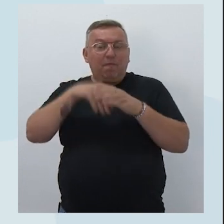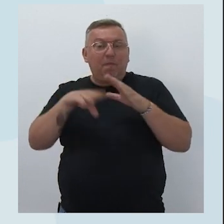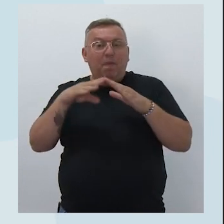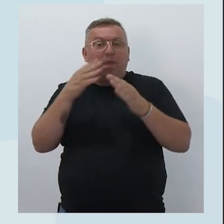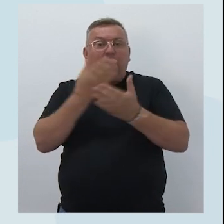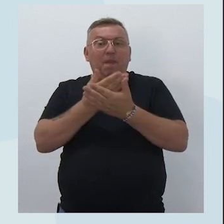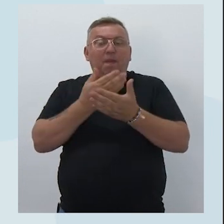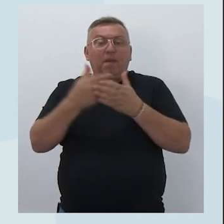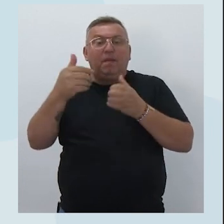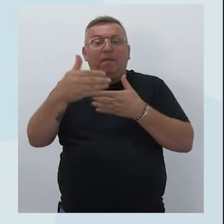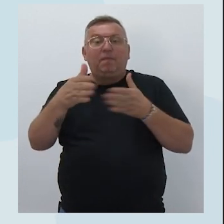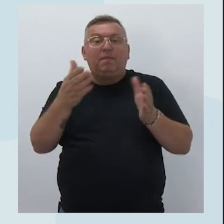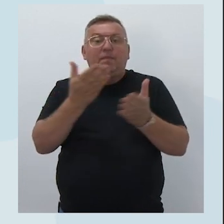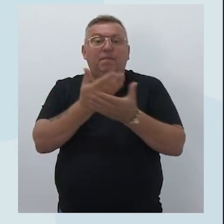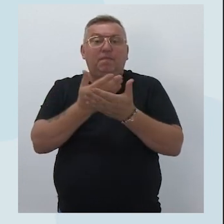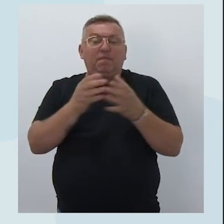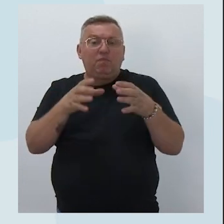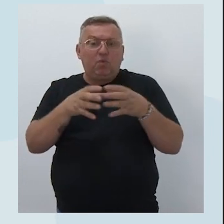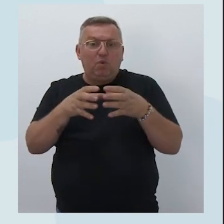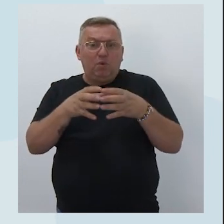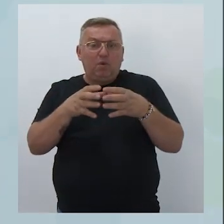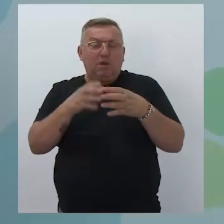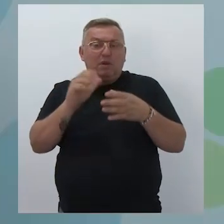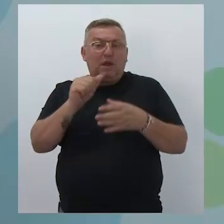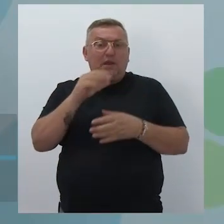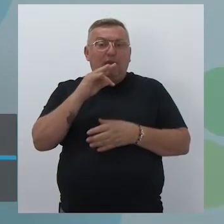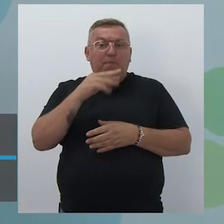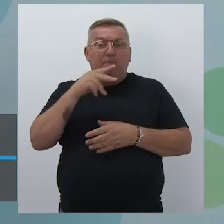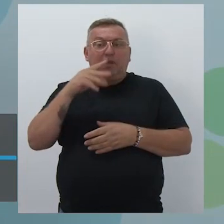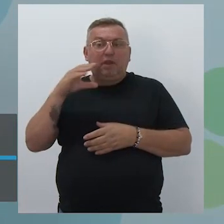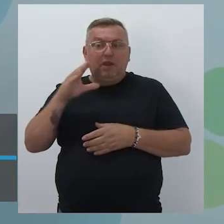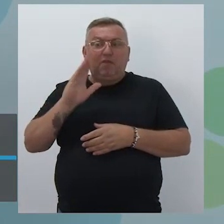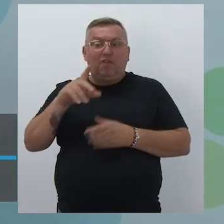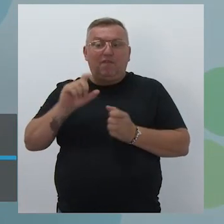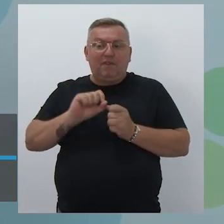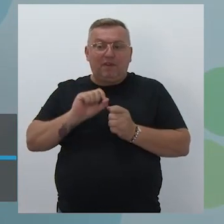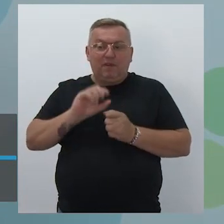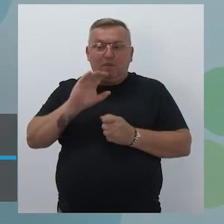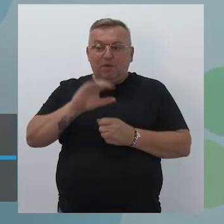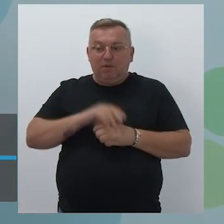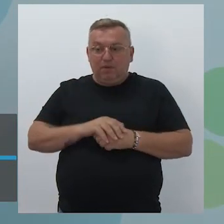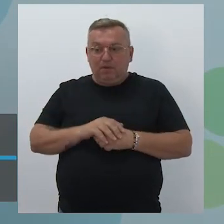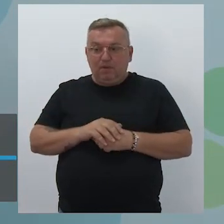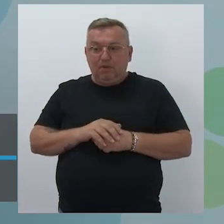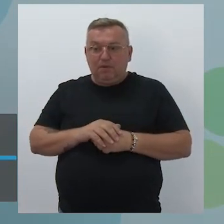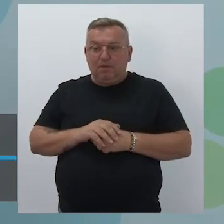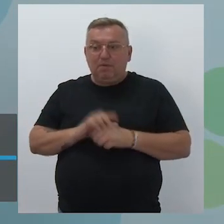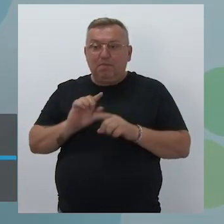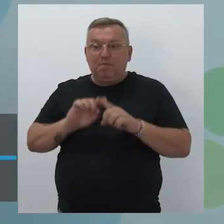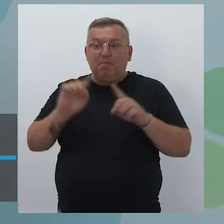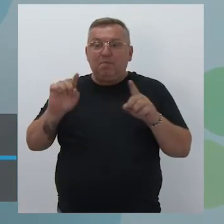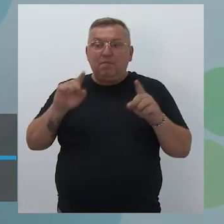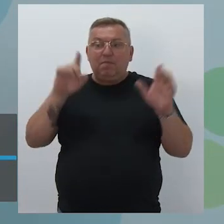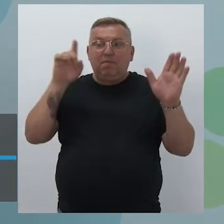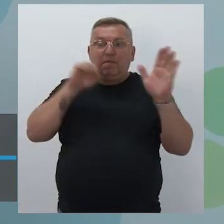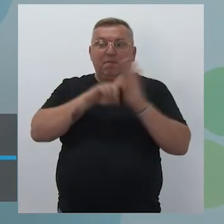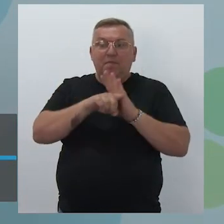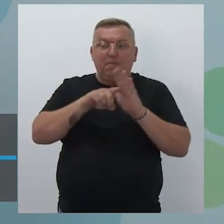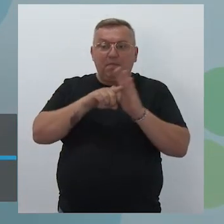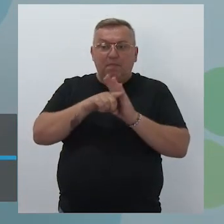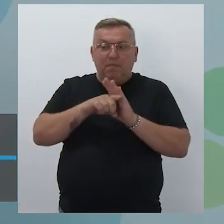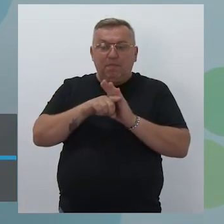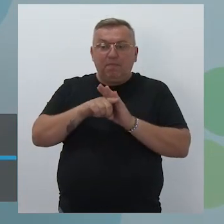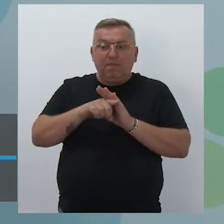de aula, nos grupos de ATPC já fazendo isso em conjunto. Mas a pergunta